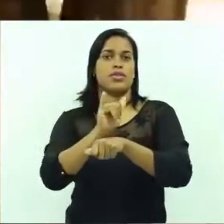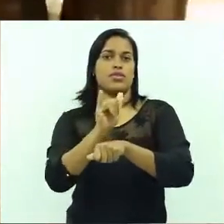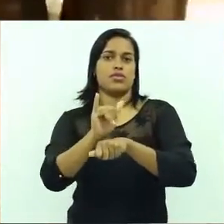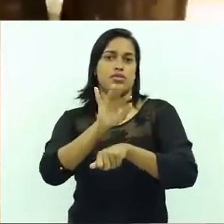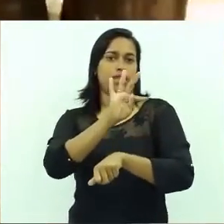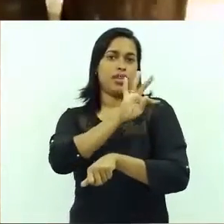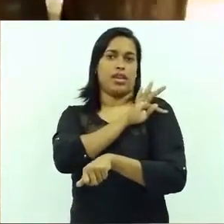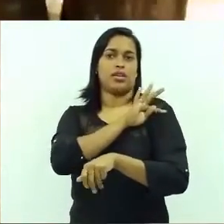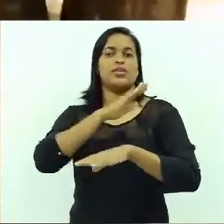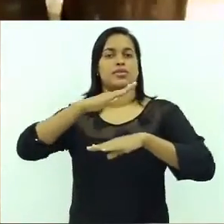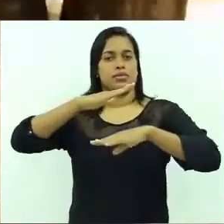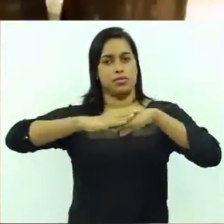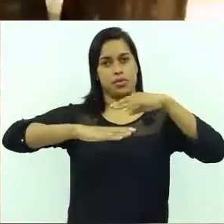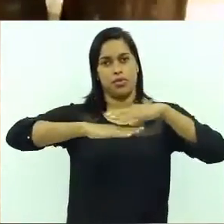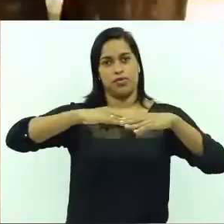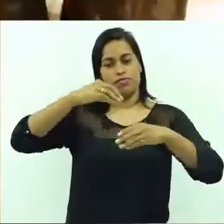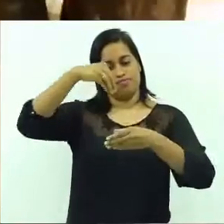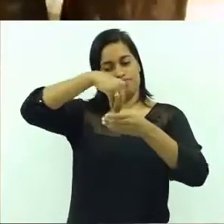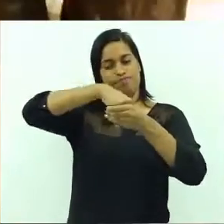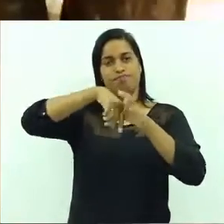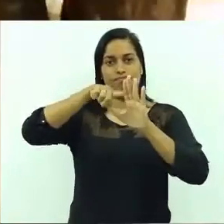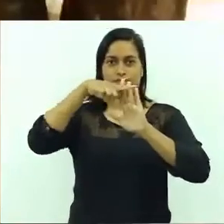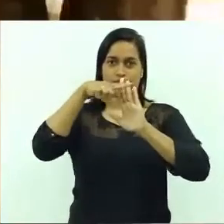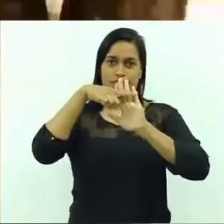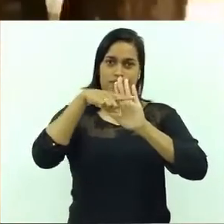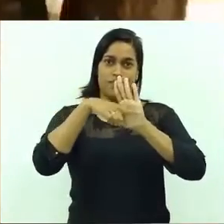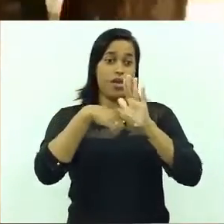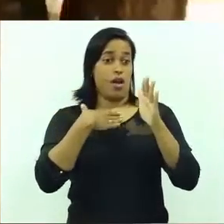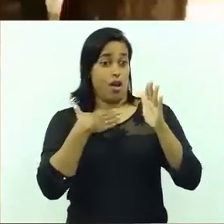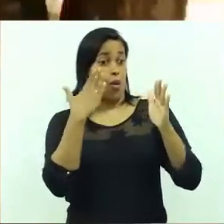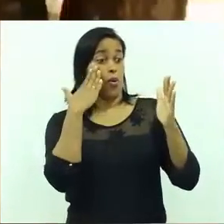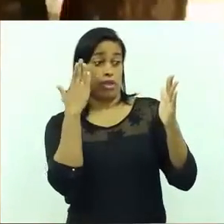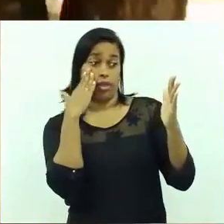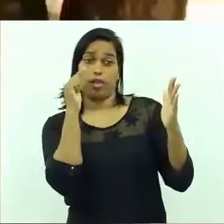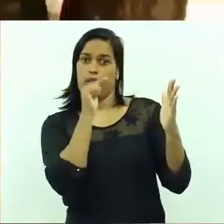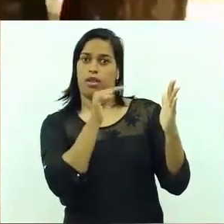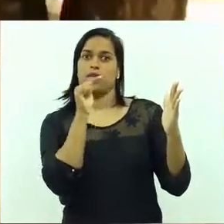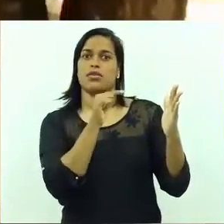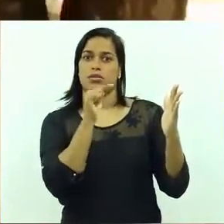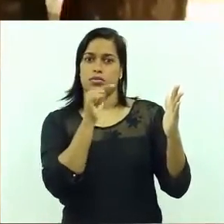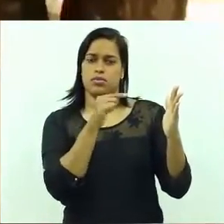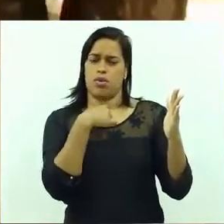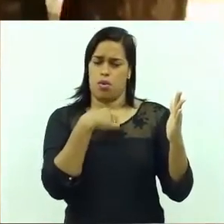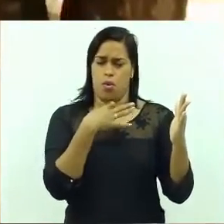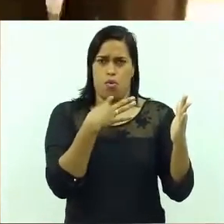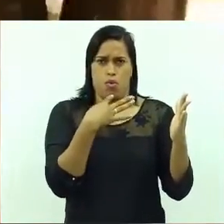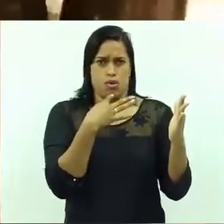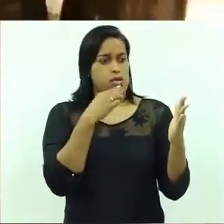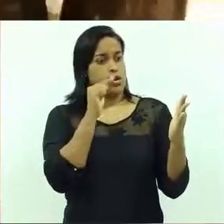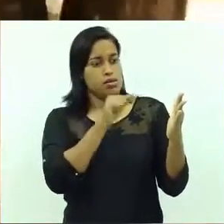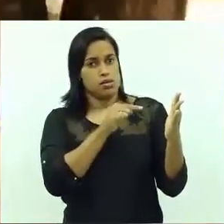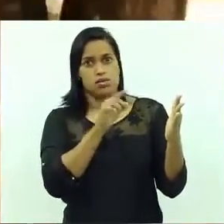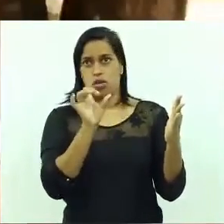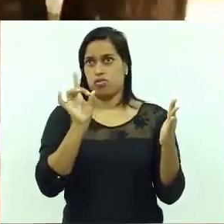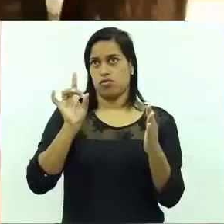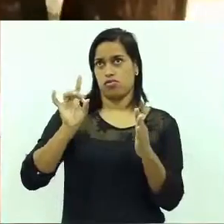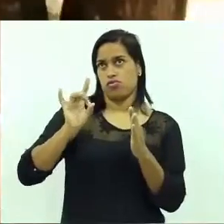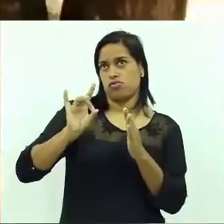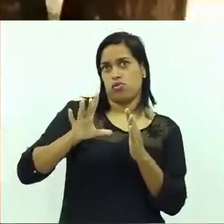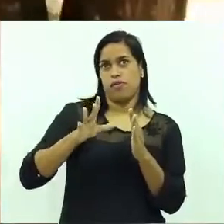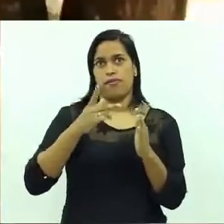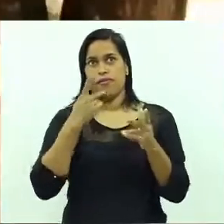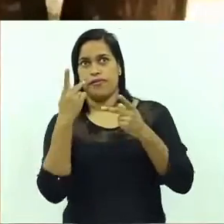e operacionais. Olha, eu entendo desse assunto, eu entendo desse negócio. Eu não estou aqui